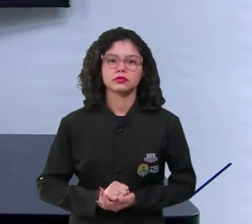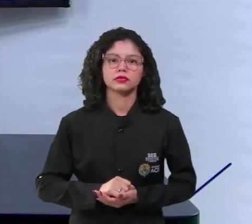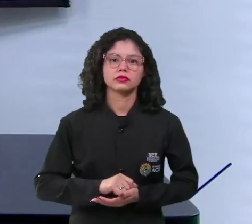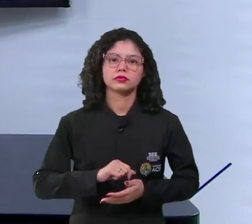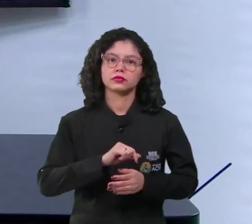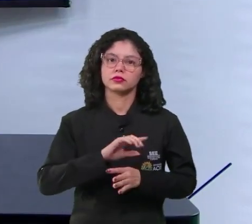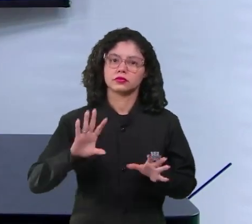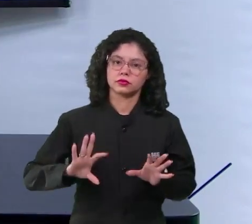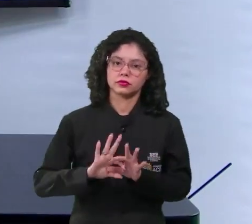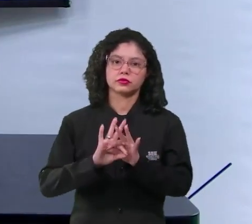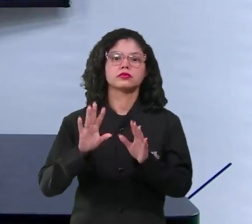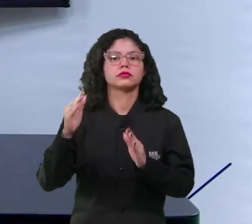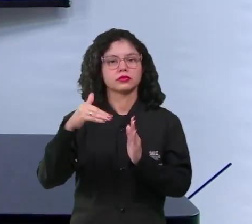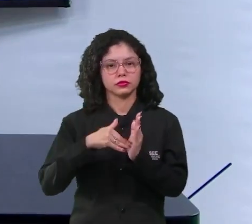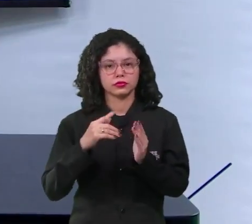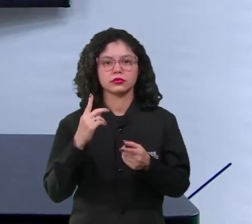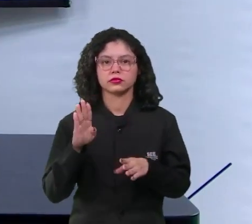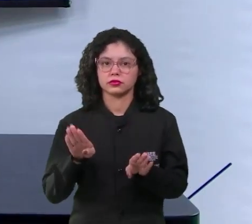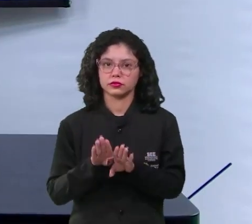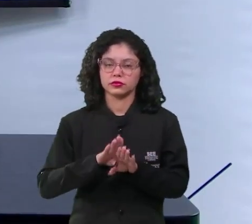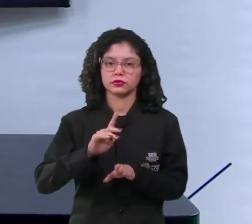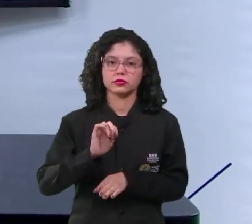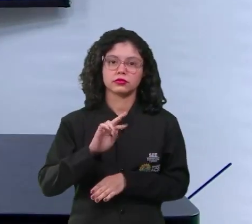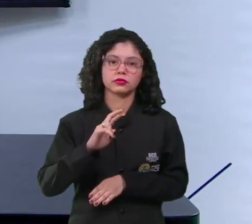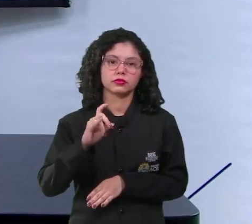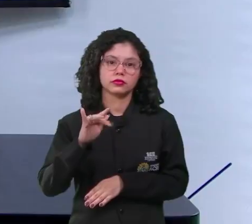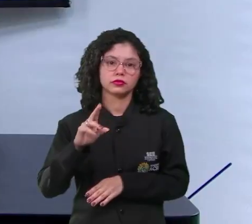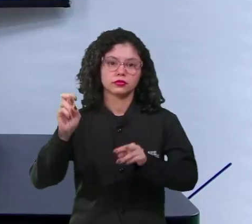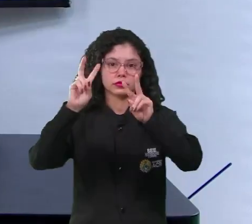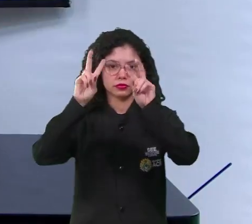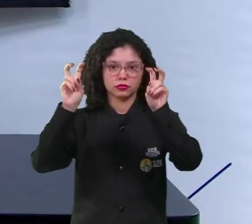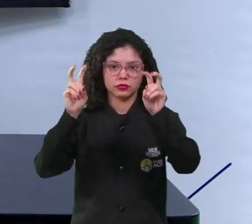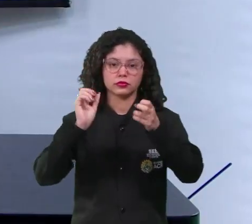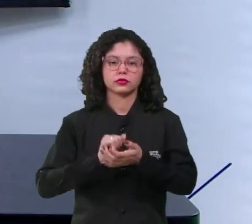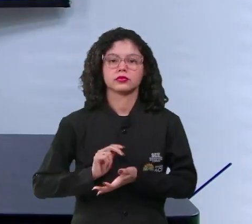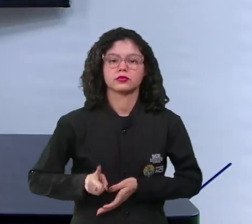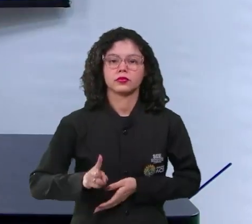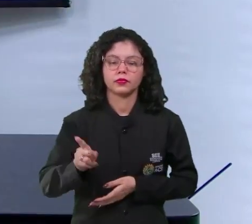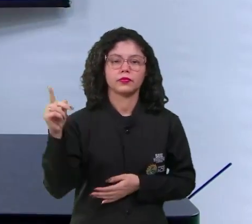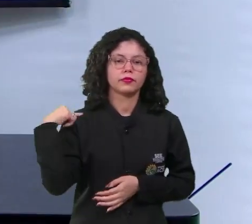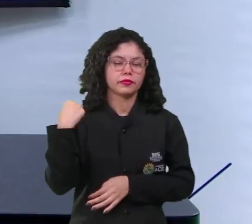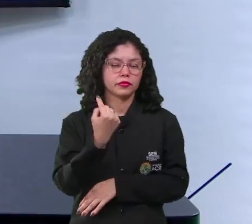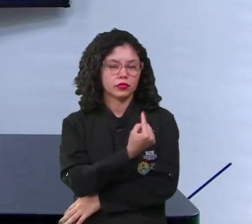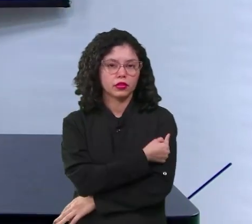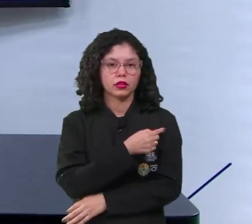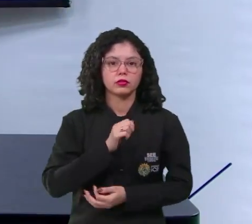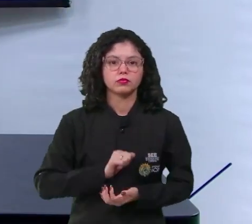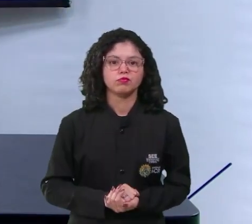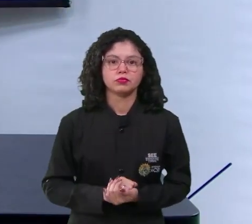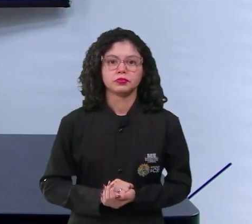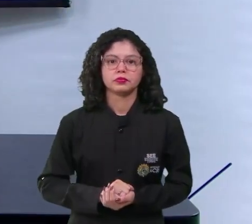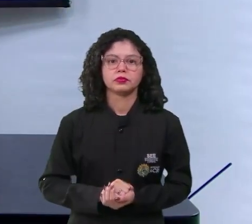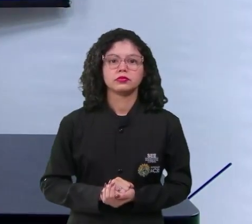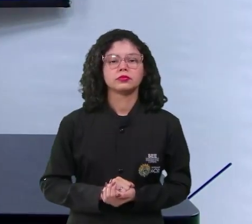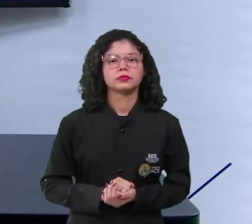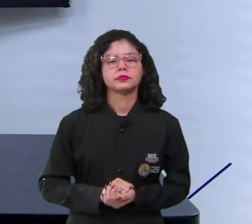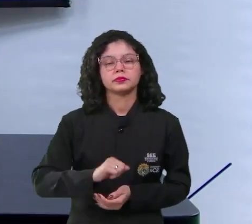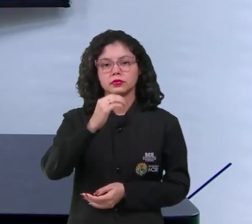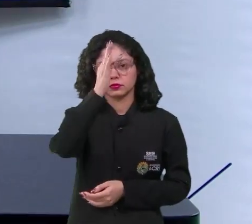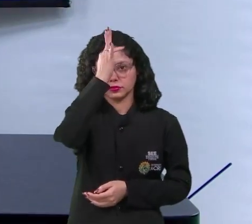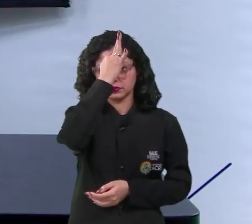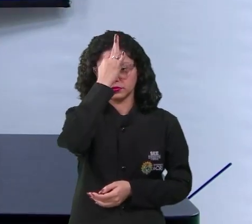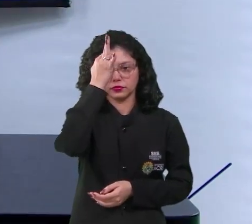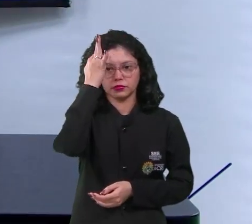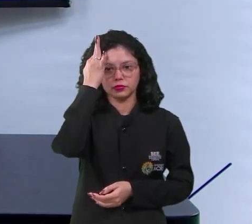fazendo um pouco de esforço até na antropologia, mas é um assunto pertinente ao nosso componente de